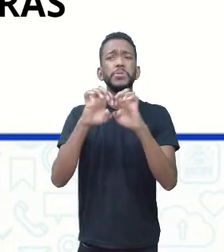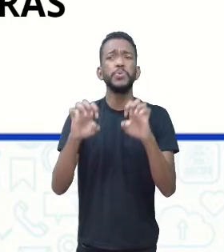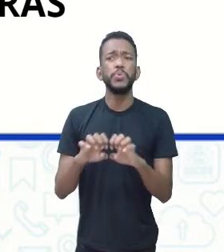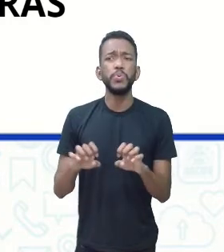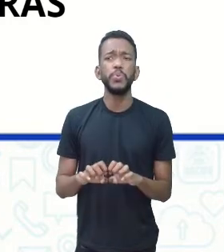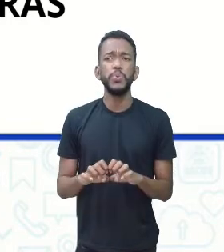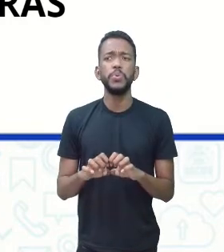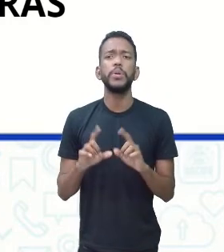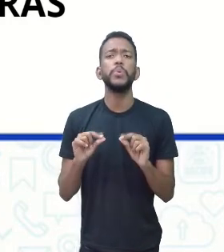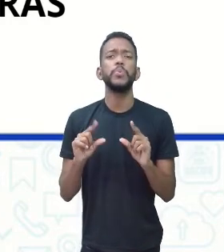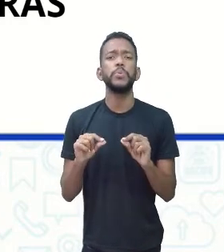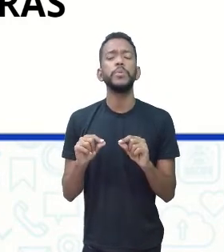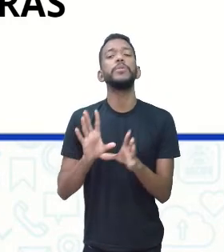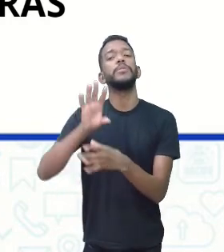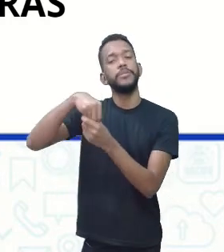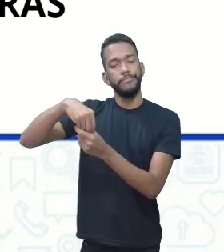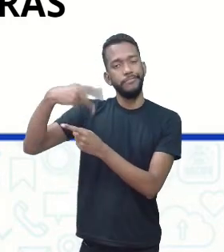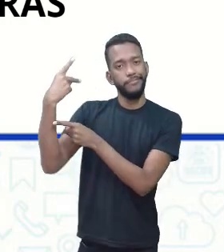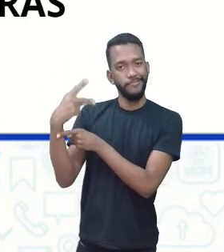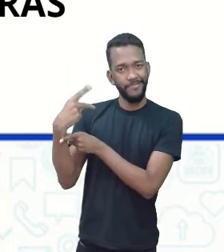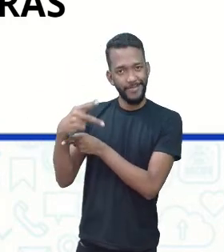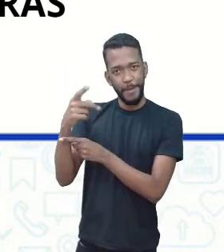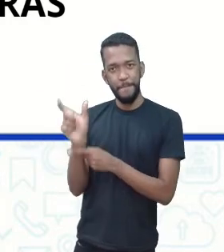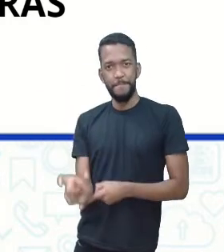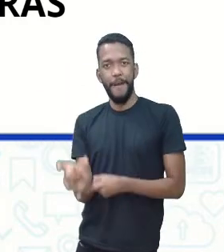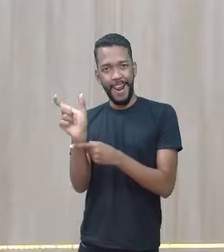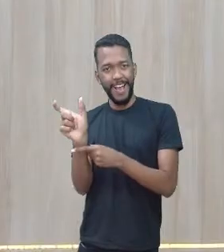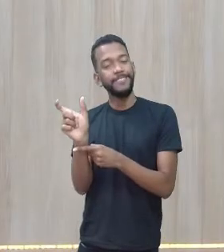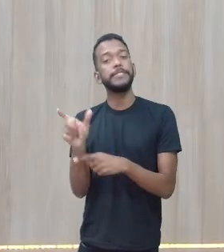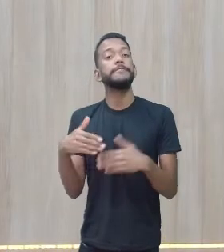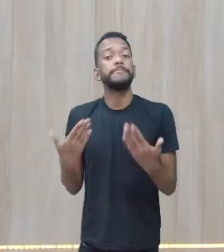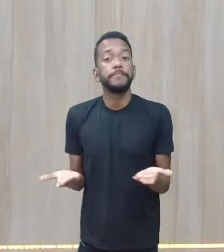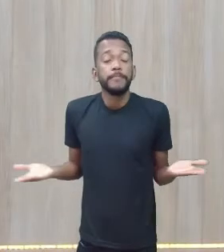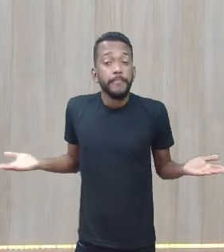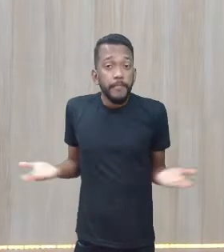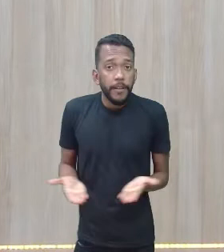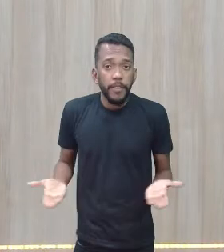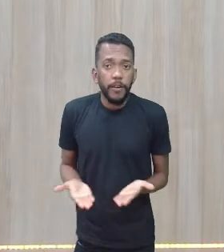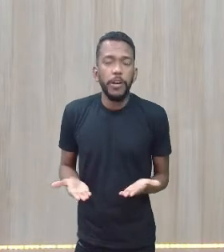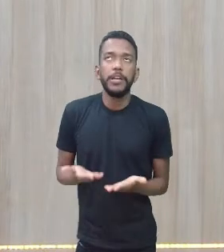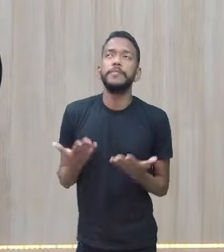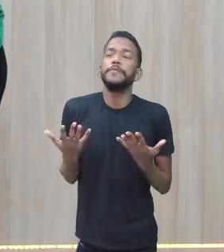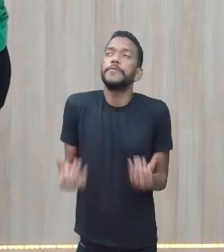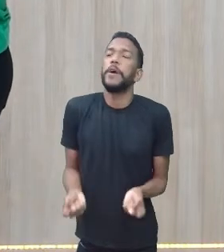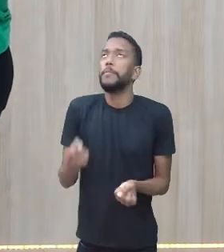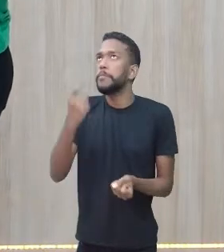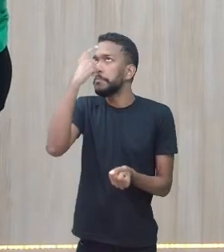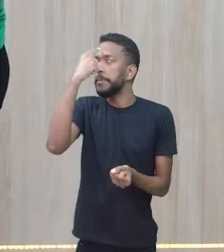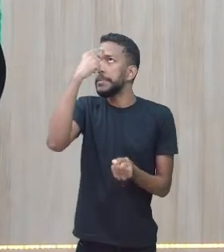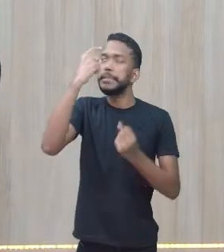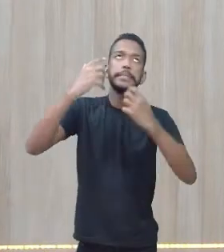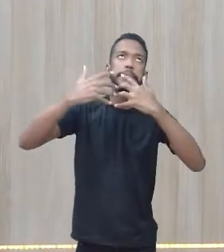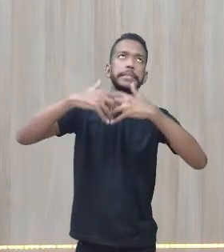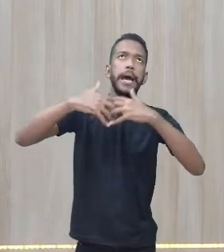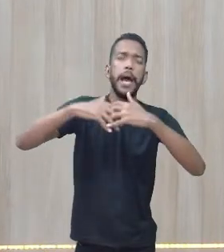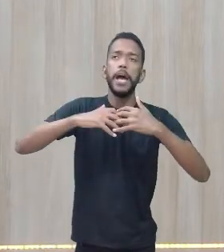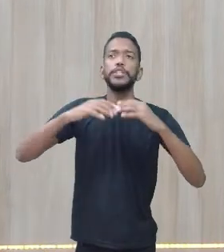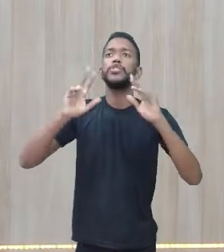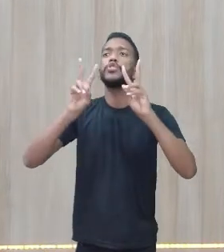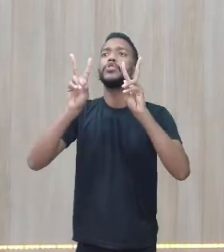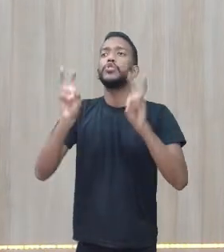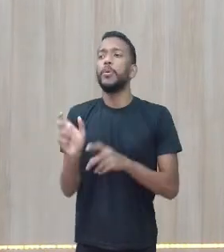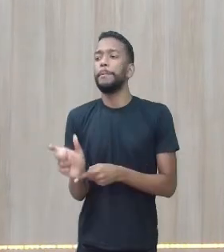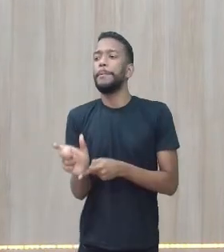A estrutura da palavra. Então, agora nós não vamos pensar em toda a estrutura